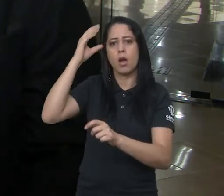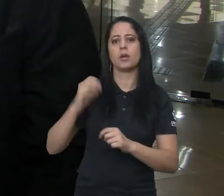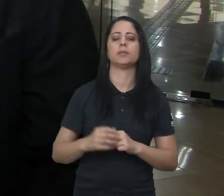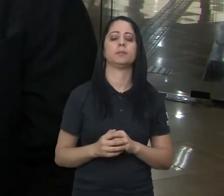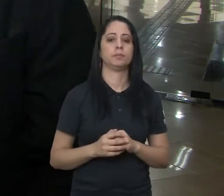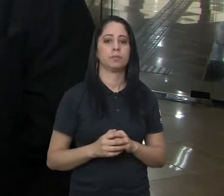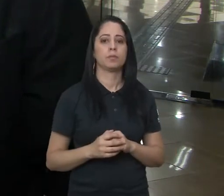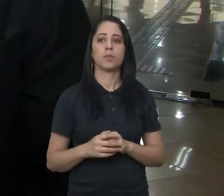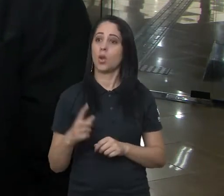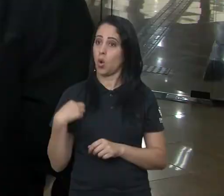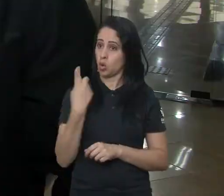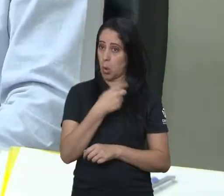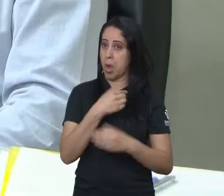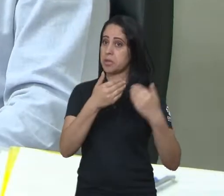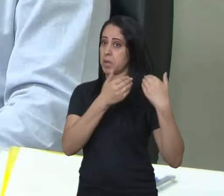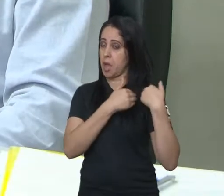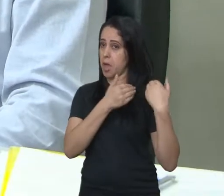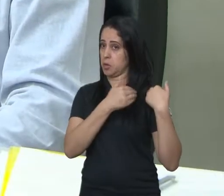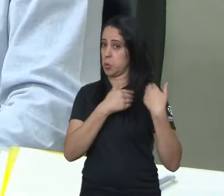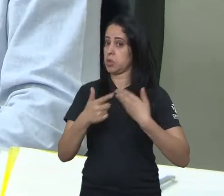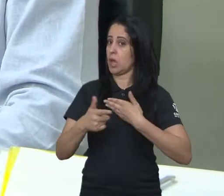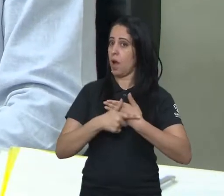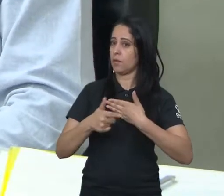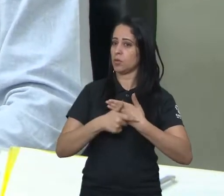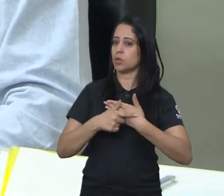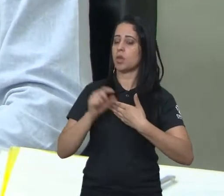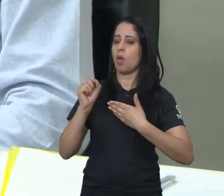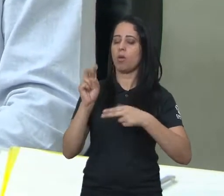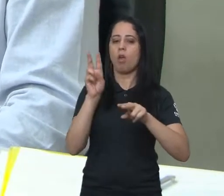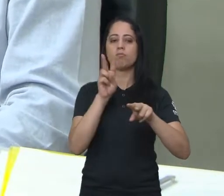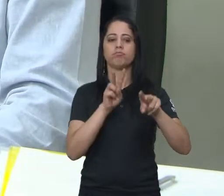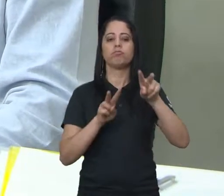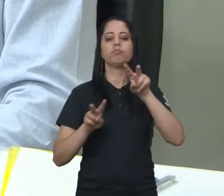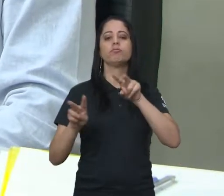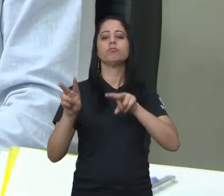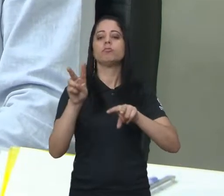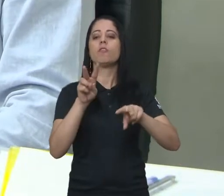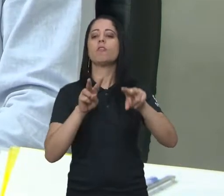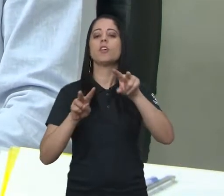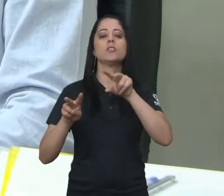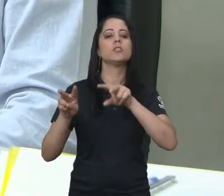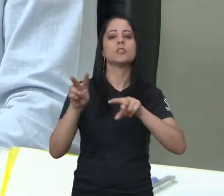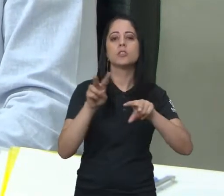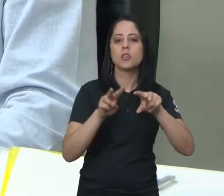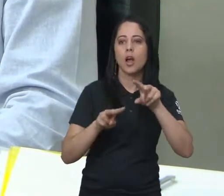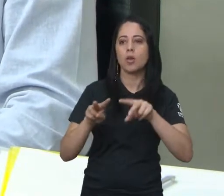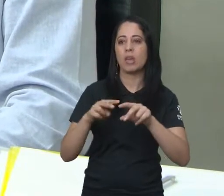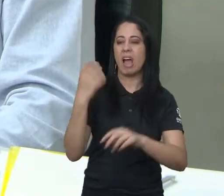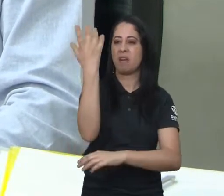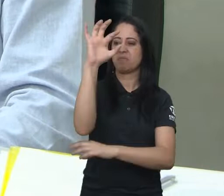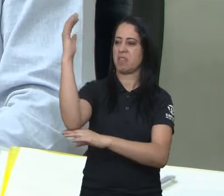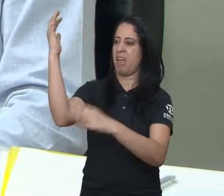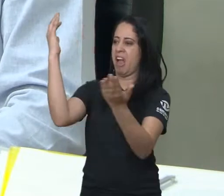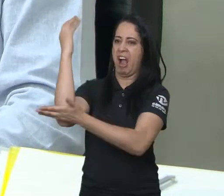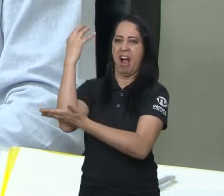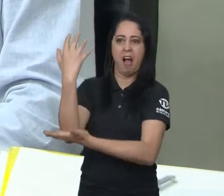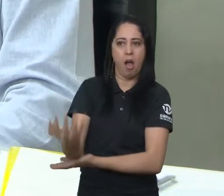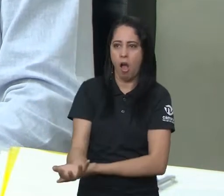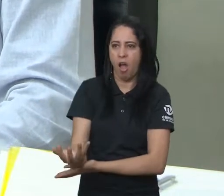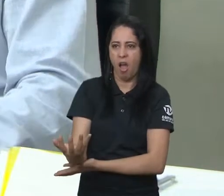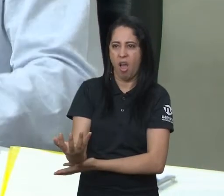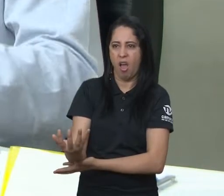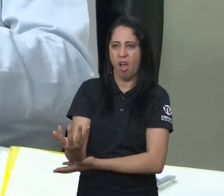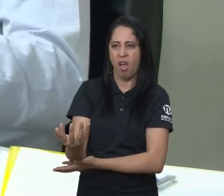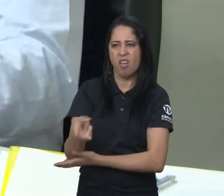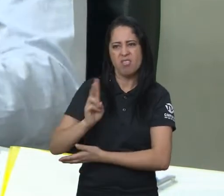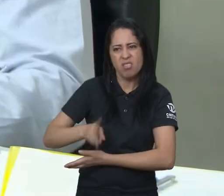para a população da nossa cidade. E o nosso papel, então, realmente é trabalhar na fiscalização para que não tenha